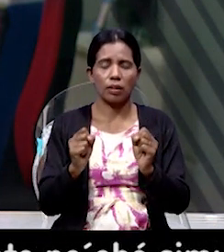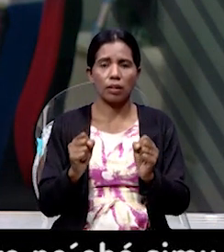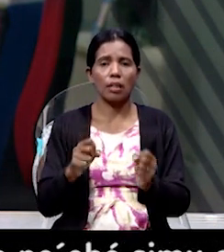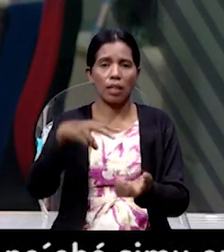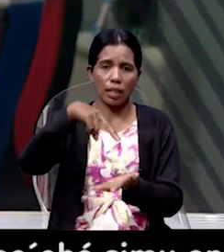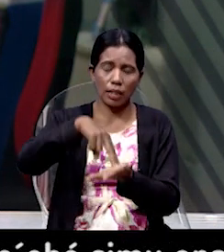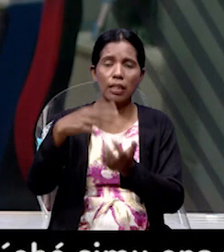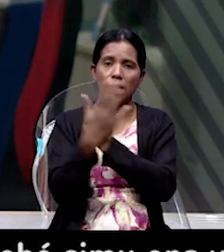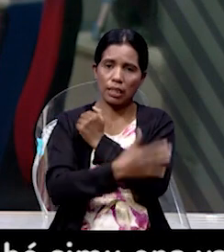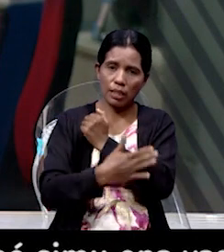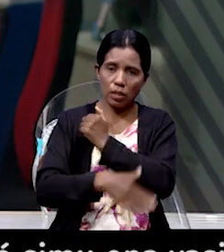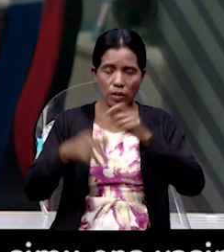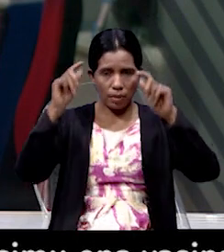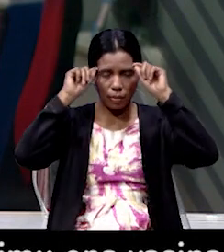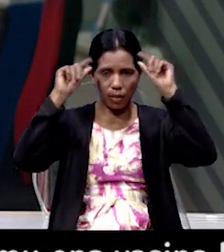Leste.